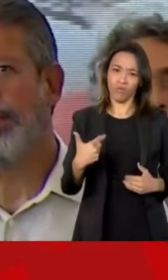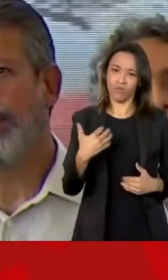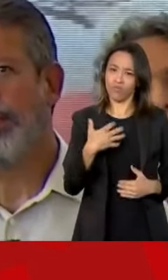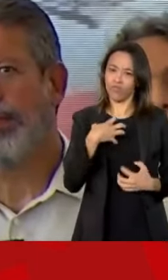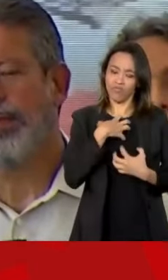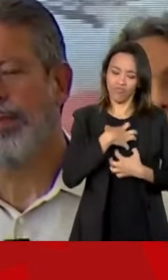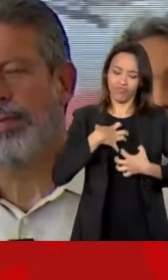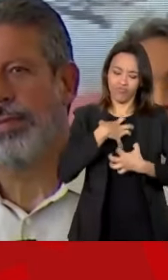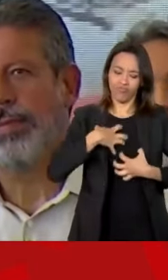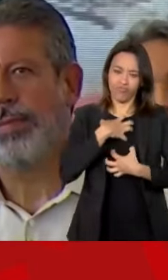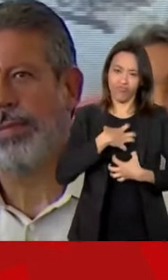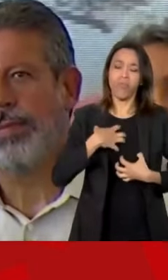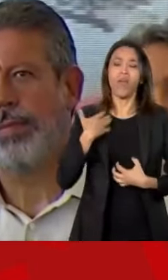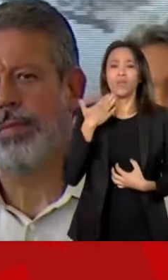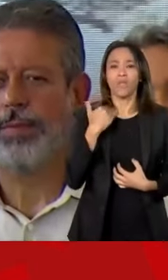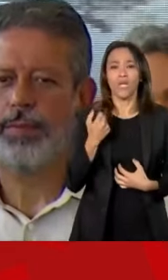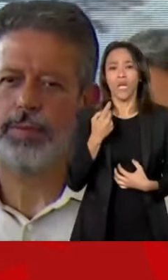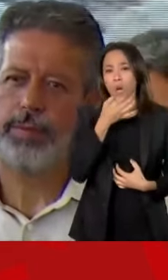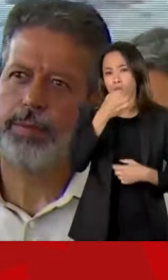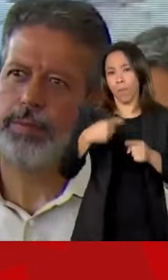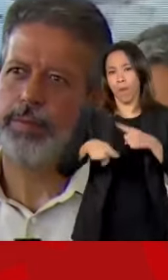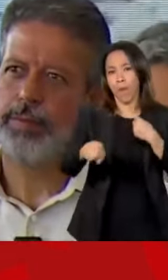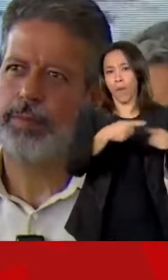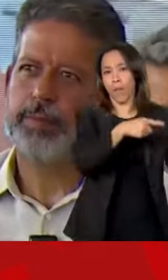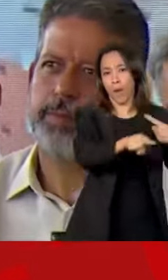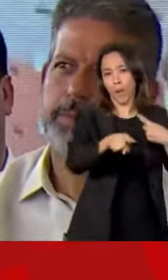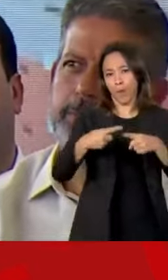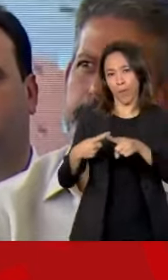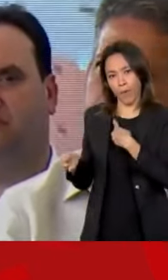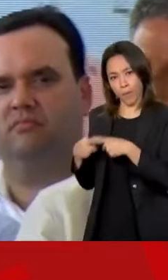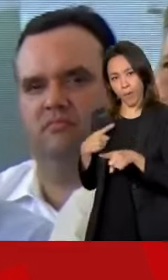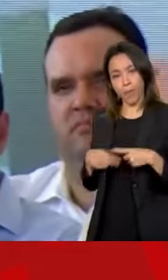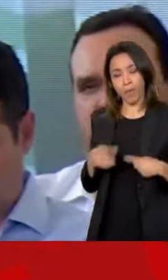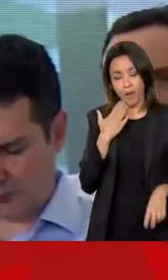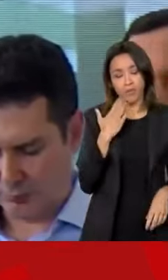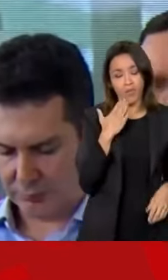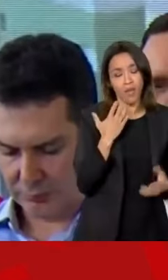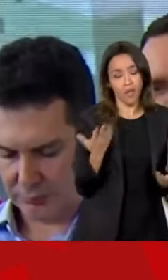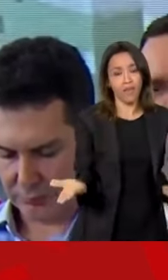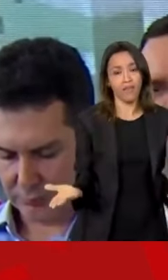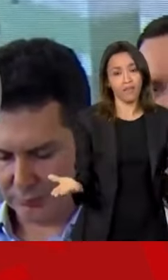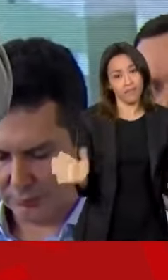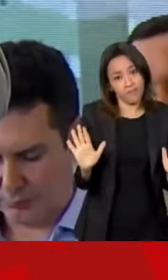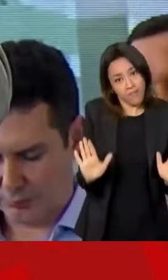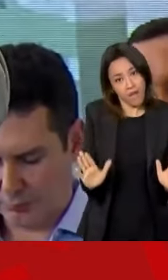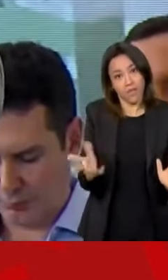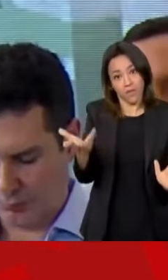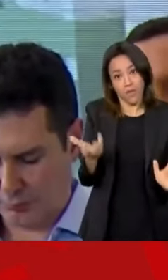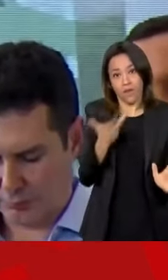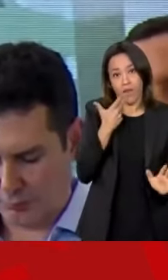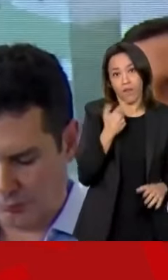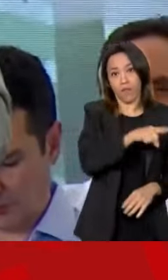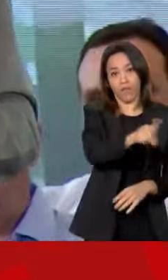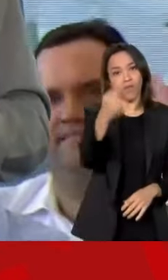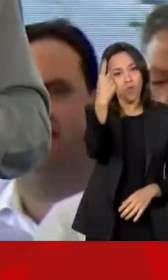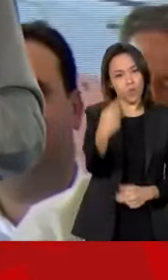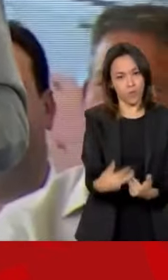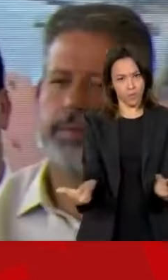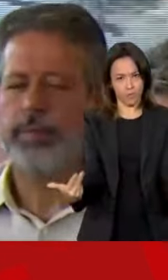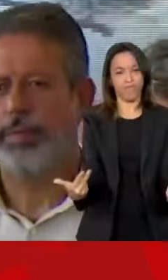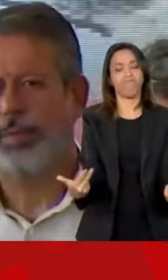muito eu sei das divergências que existem entre os partidos políticos aqui mas eu queria dizer vocês uma